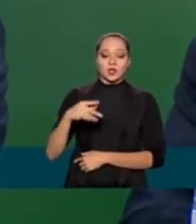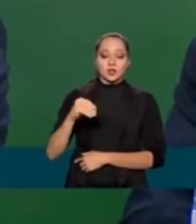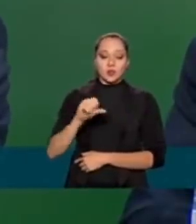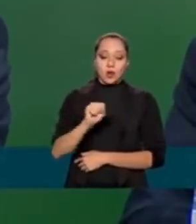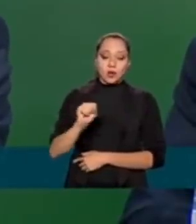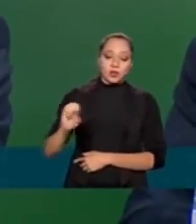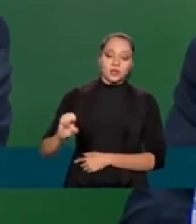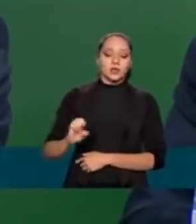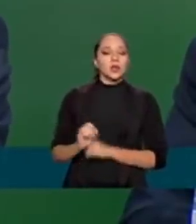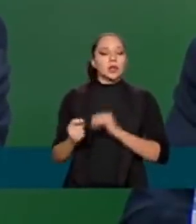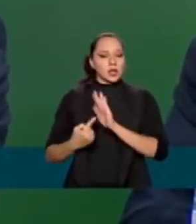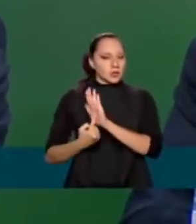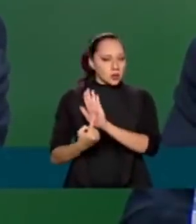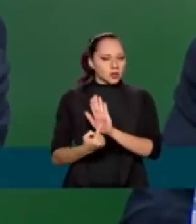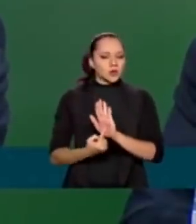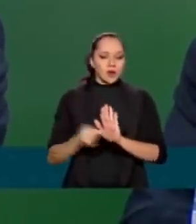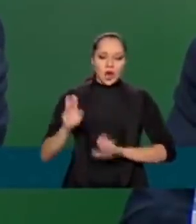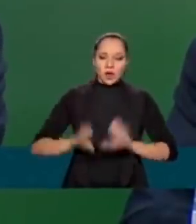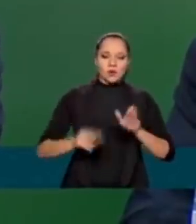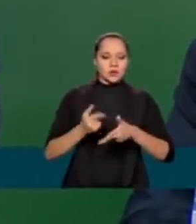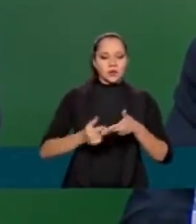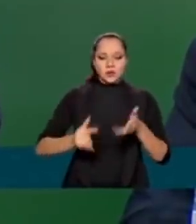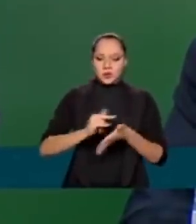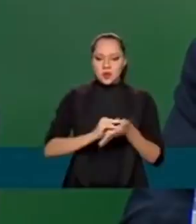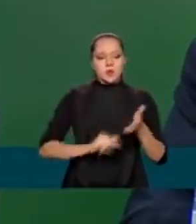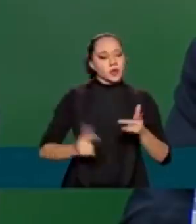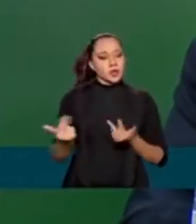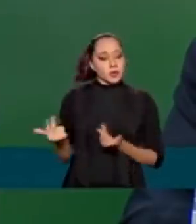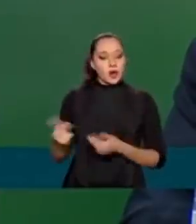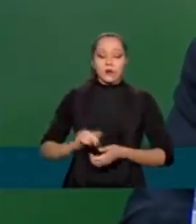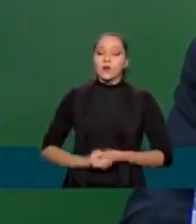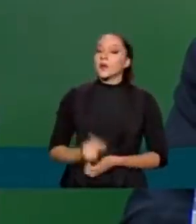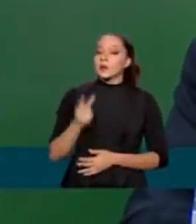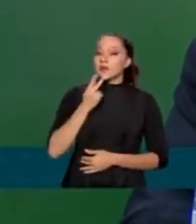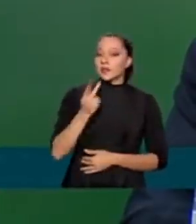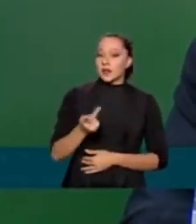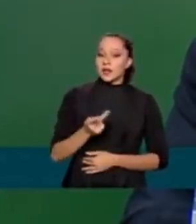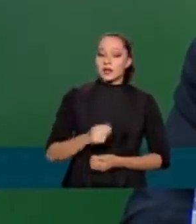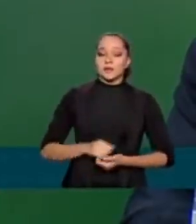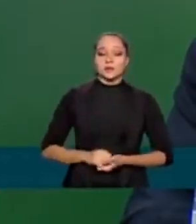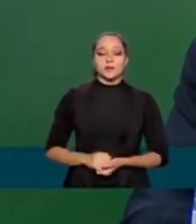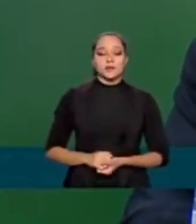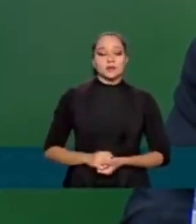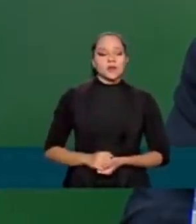hoje, de algo como esse documento, para dizer que havia